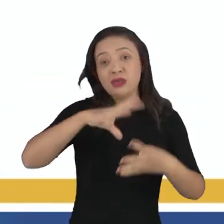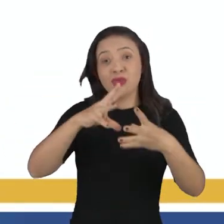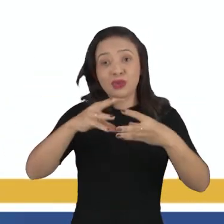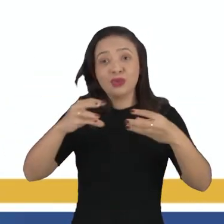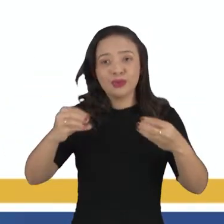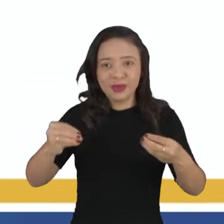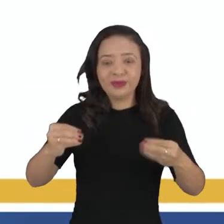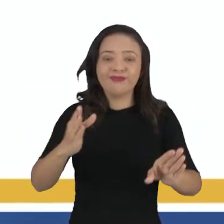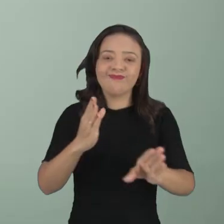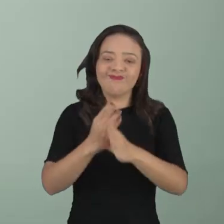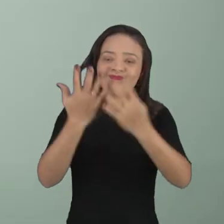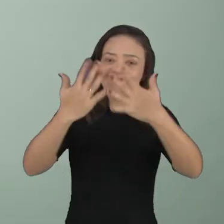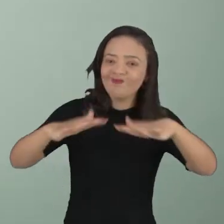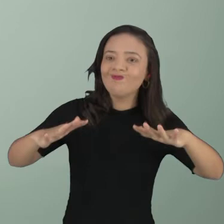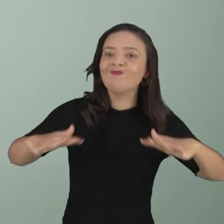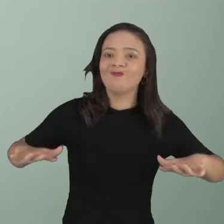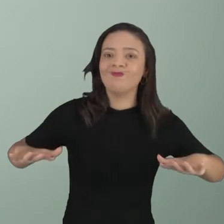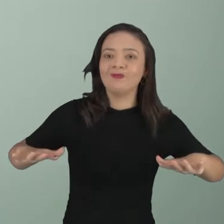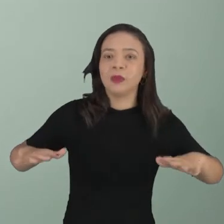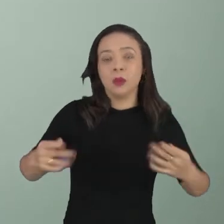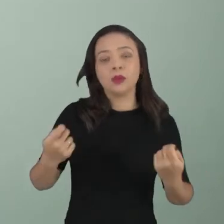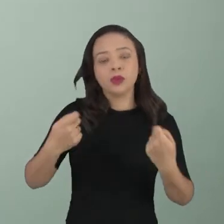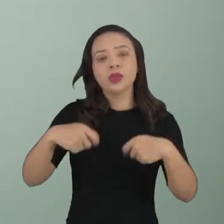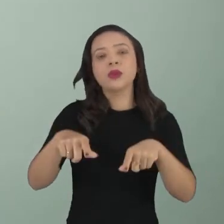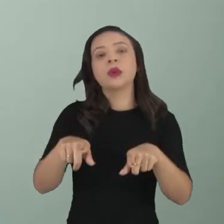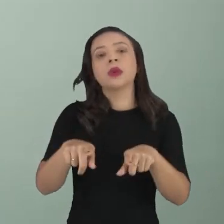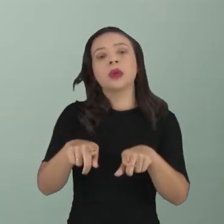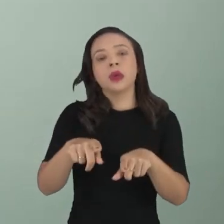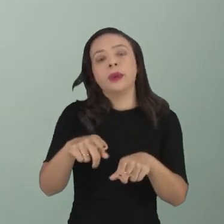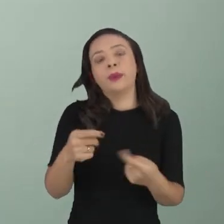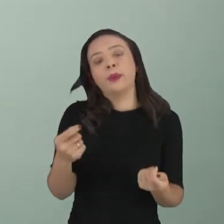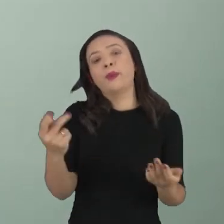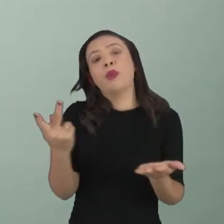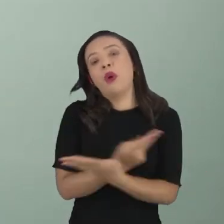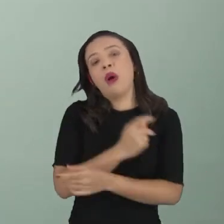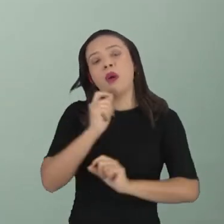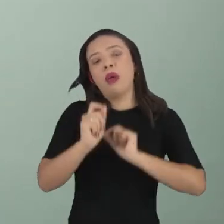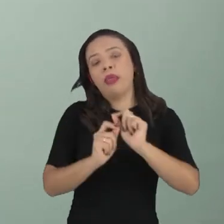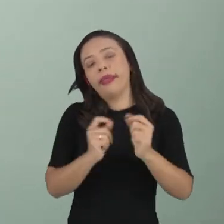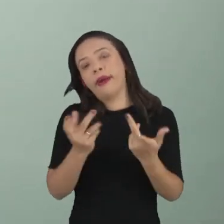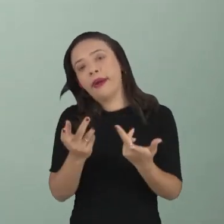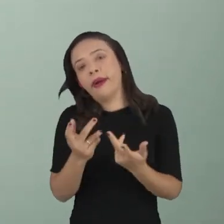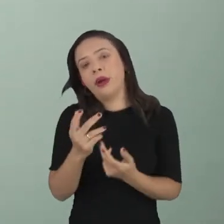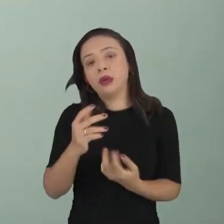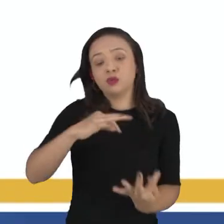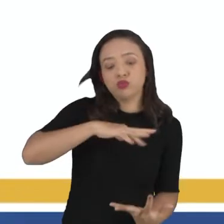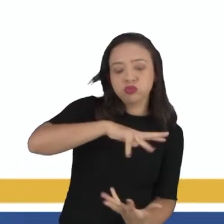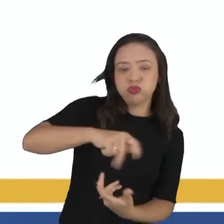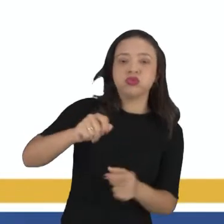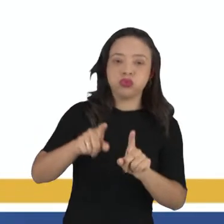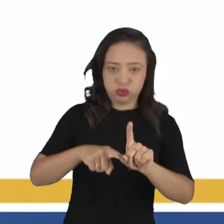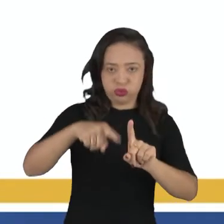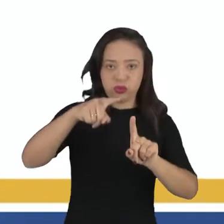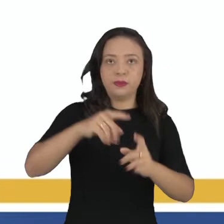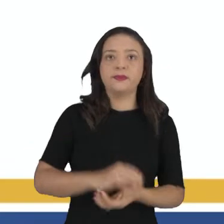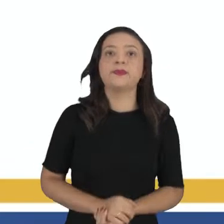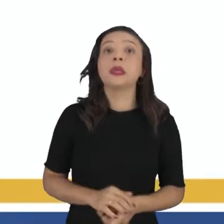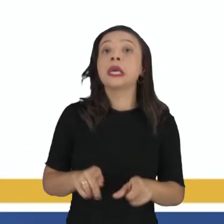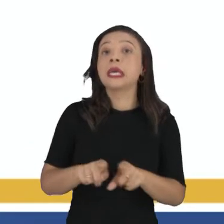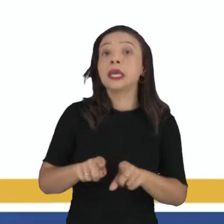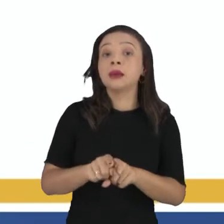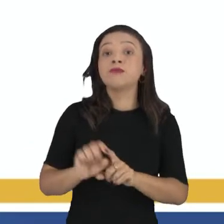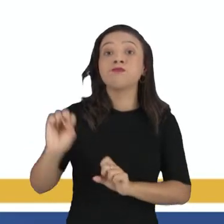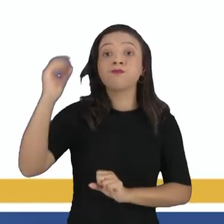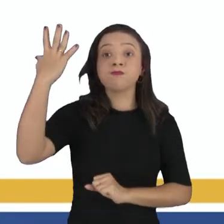ser engolidas pelo mar. Tá bom? Essa é uma consequência direta do aquecimento global. Depois nós temos ali eventos